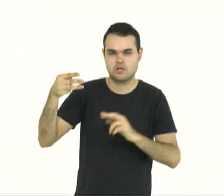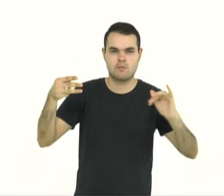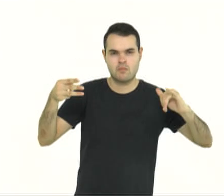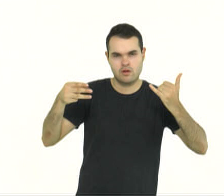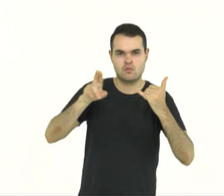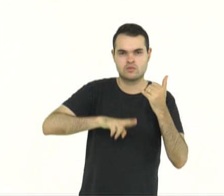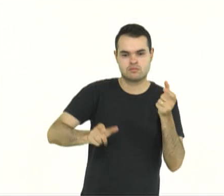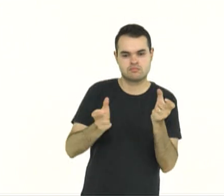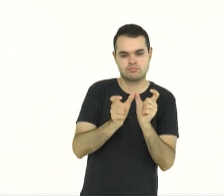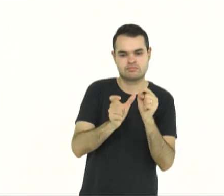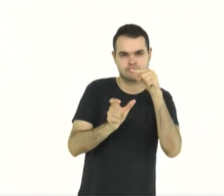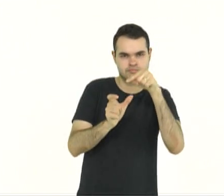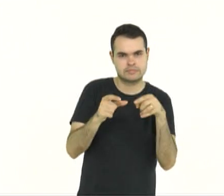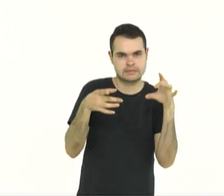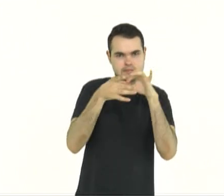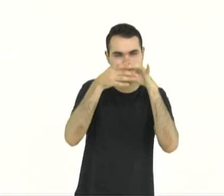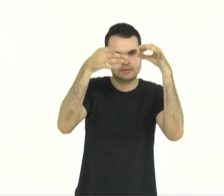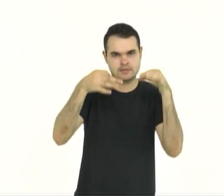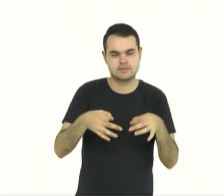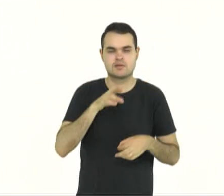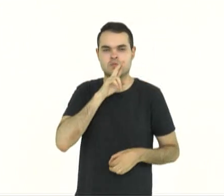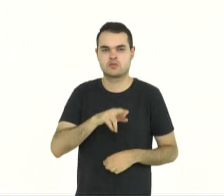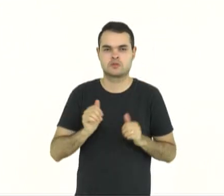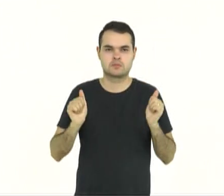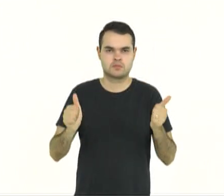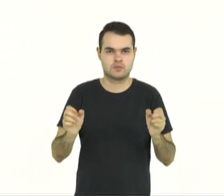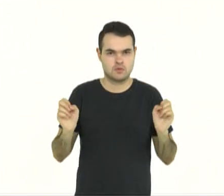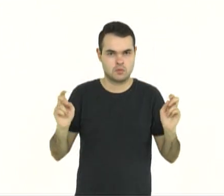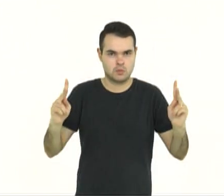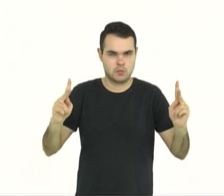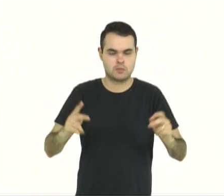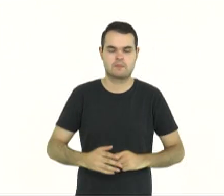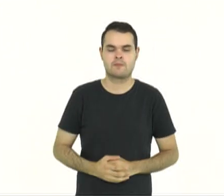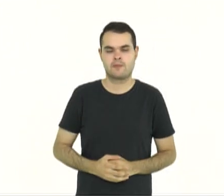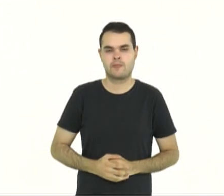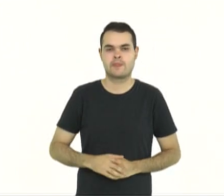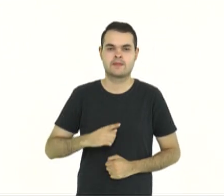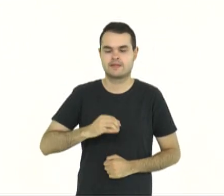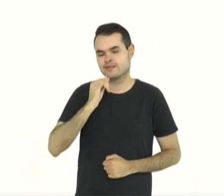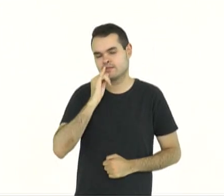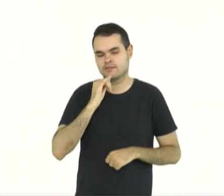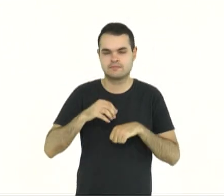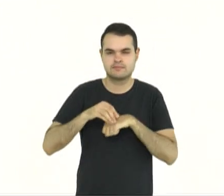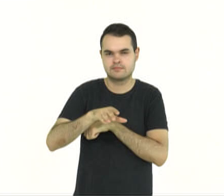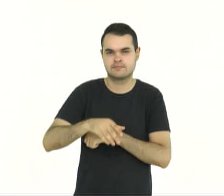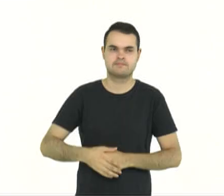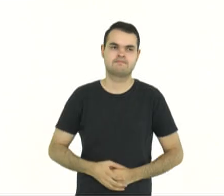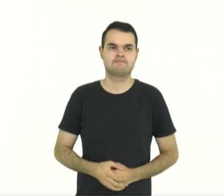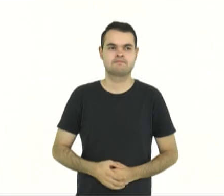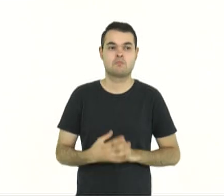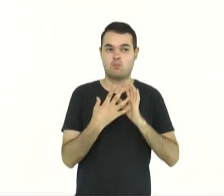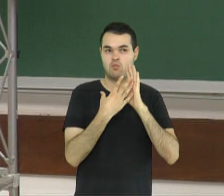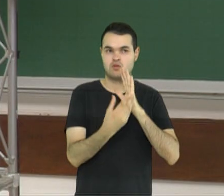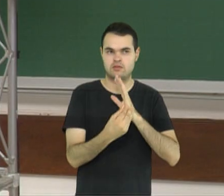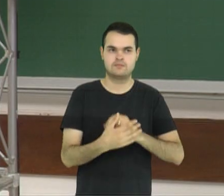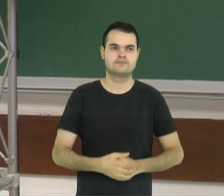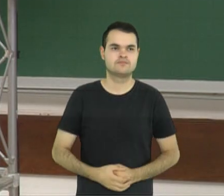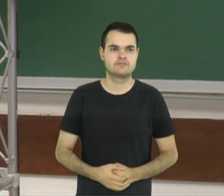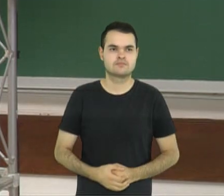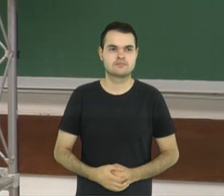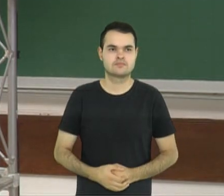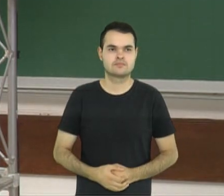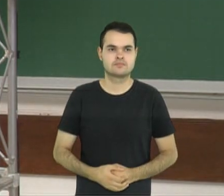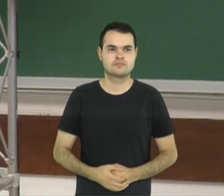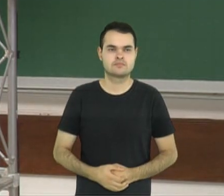perífrases estudadas. Responda as perguntas utilizando as perífrases estudadas. Então, aqui eu tenho um modelinho para você para seguir, olha